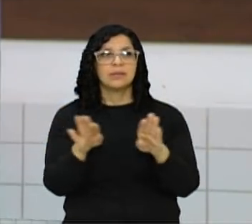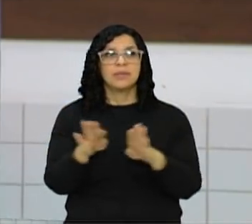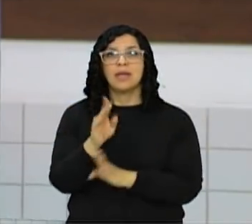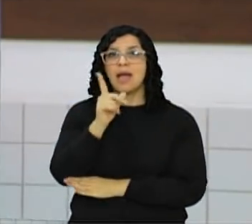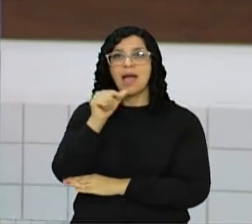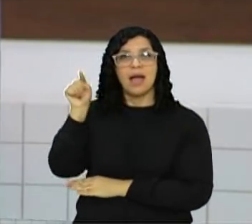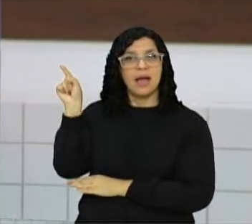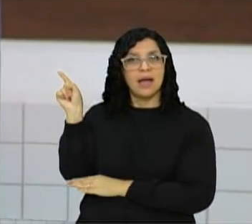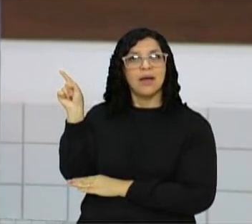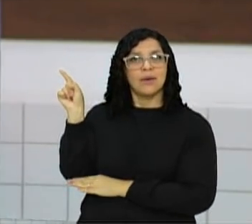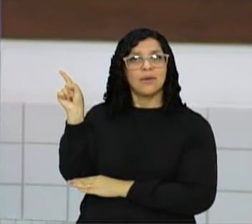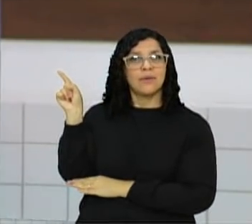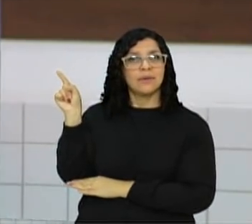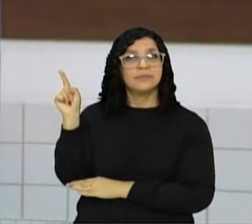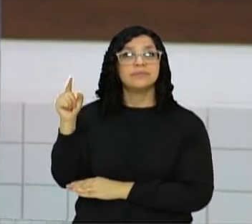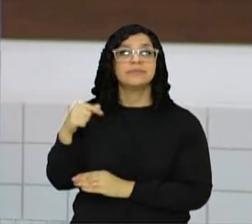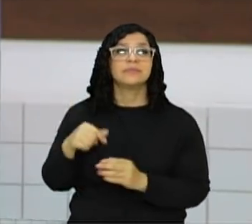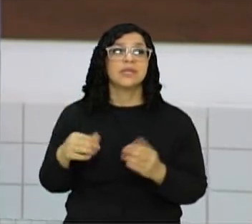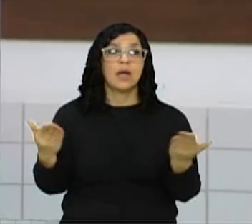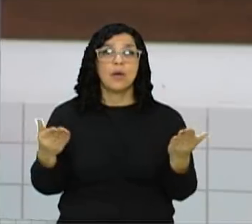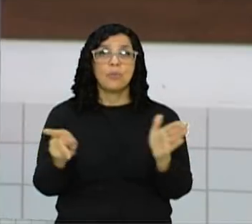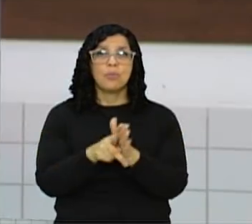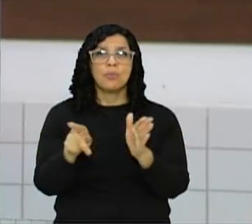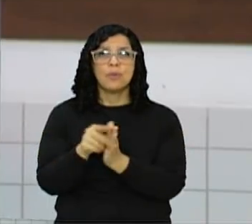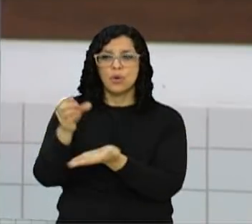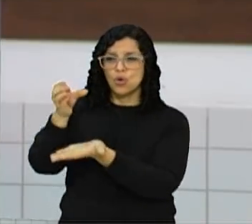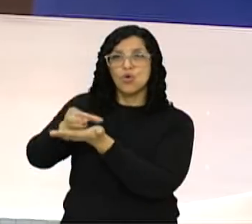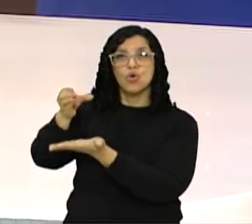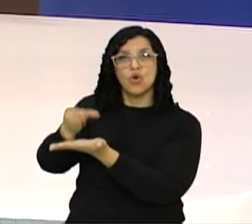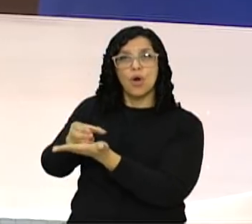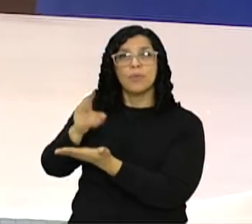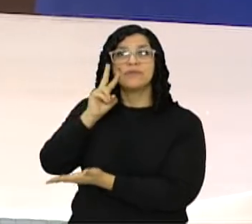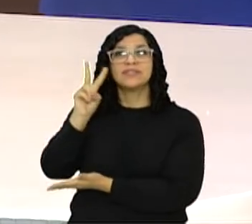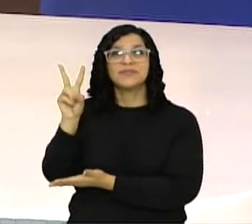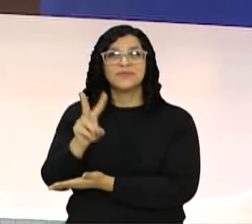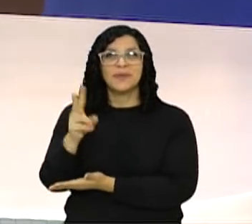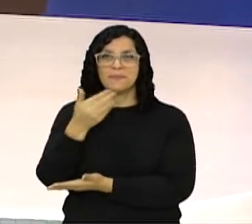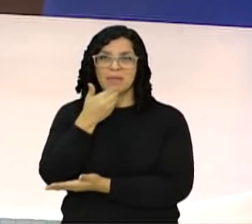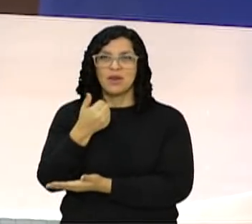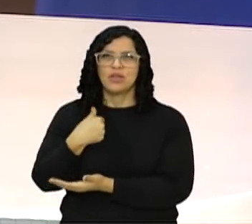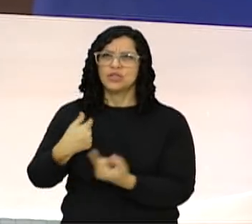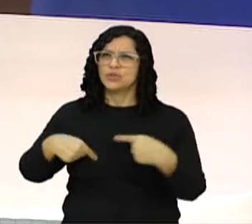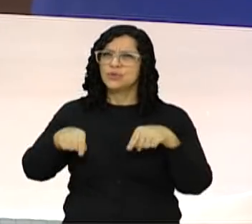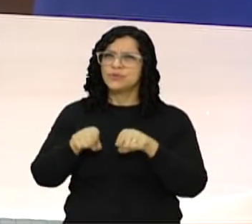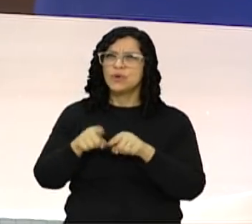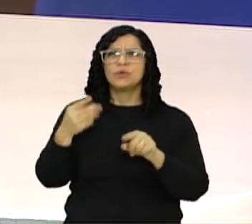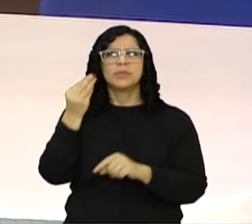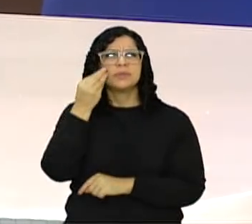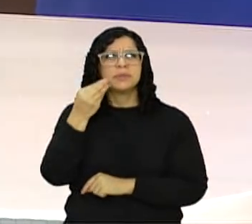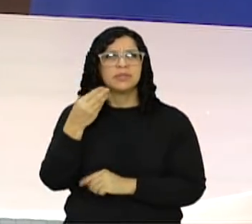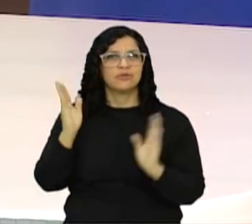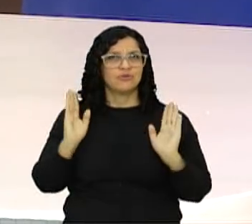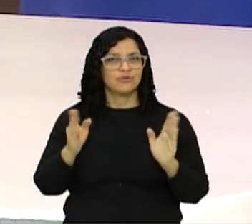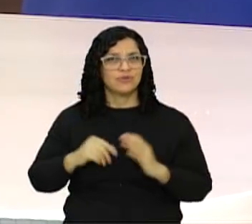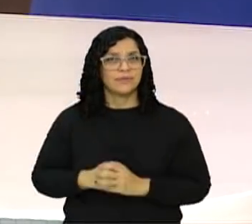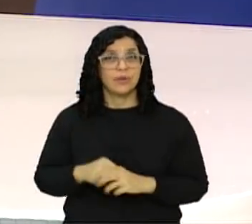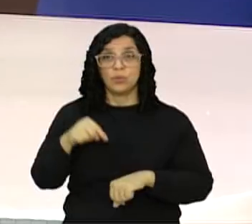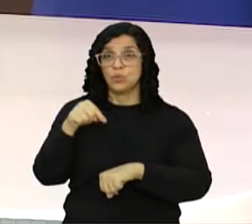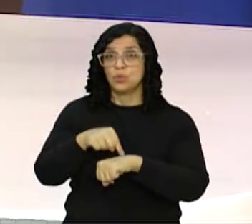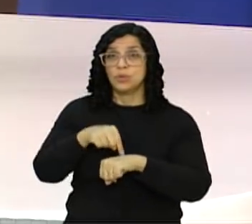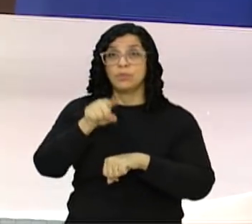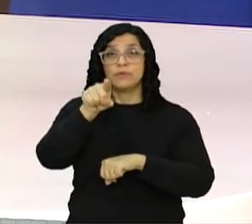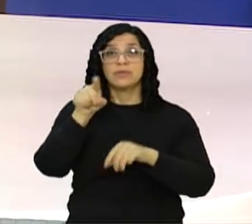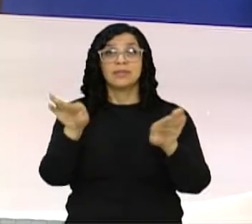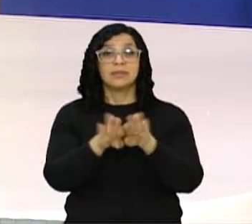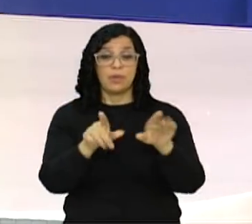coletar essa água que está aqui e colocar num copinho para facilitar a visualização e a gente vai fazer um antes e depois. Então, eu vou dar um tempinho